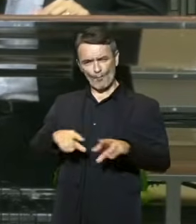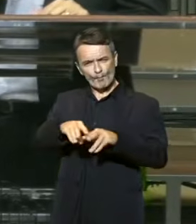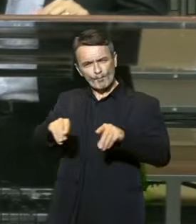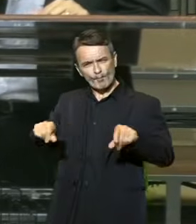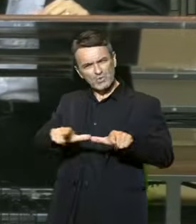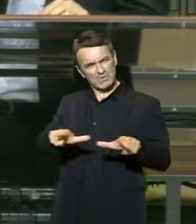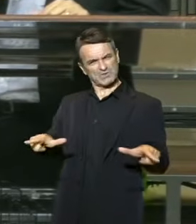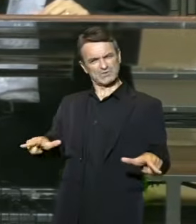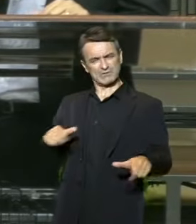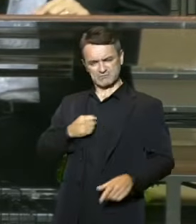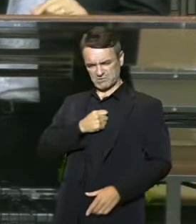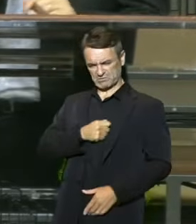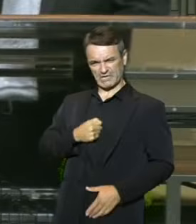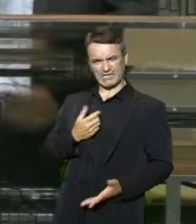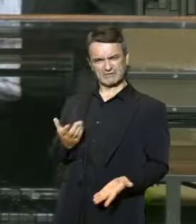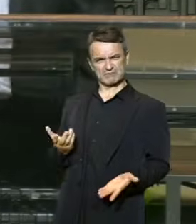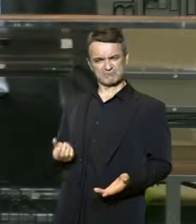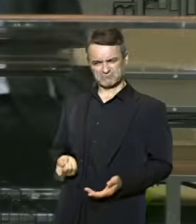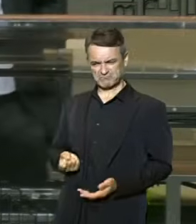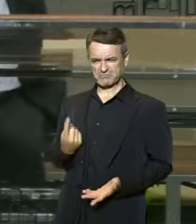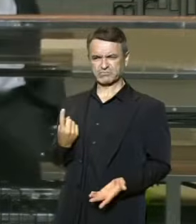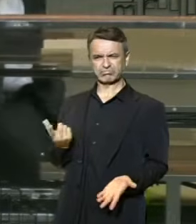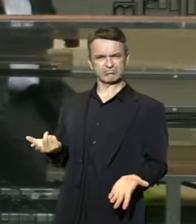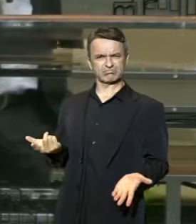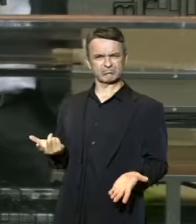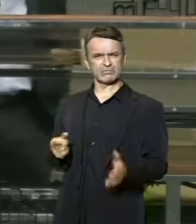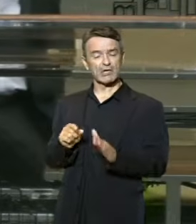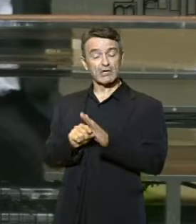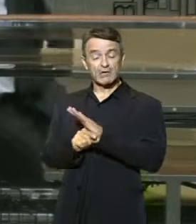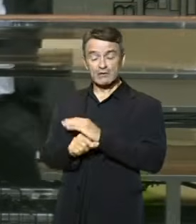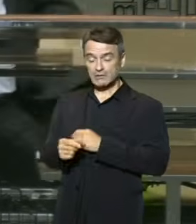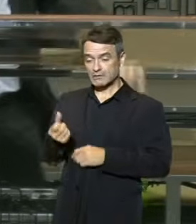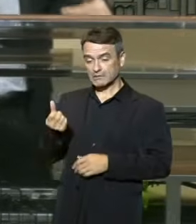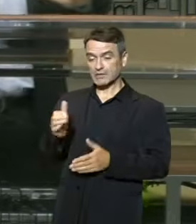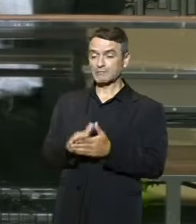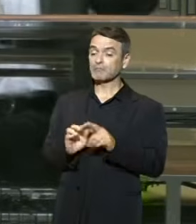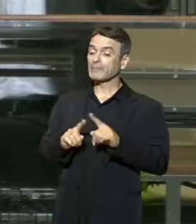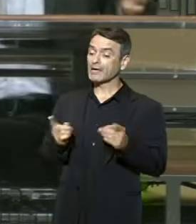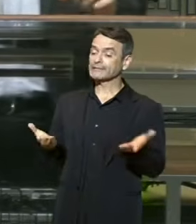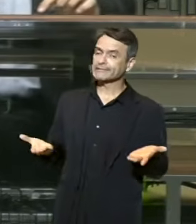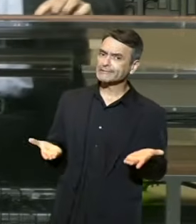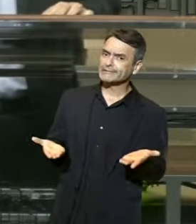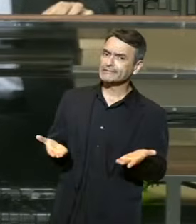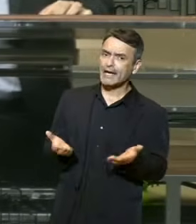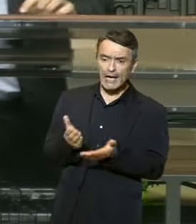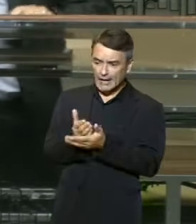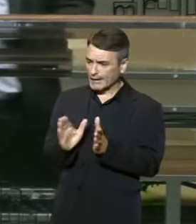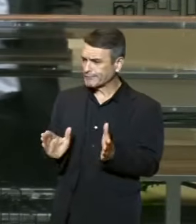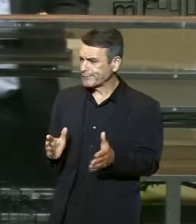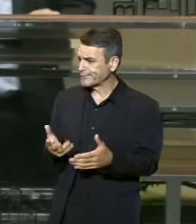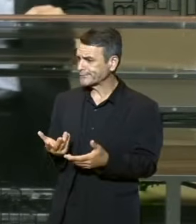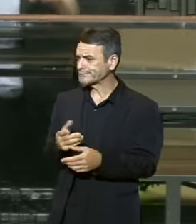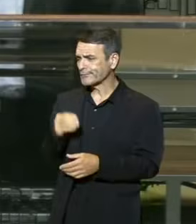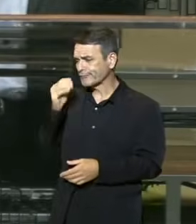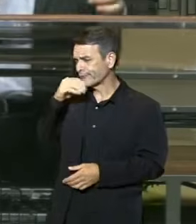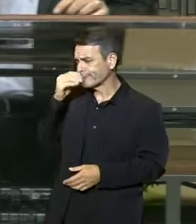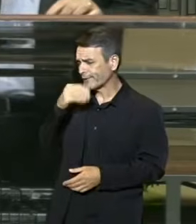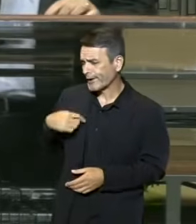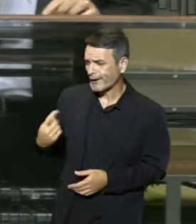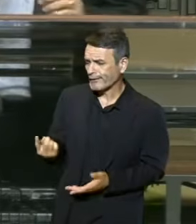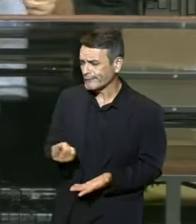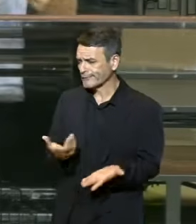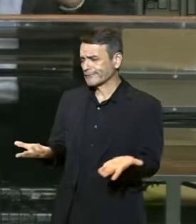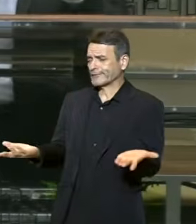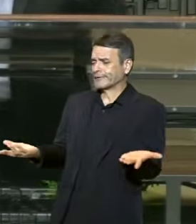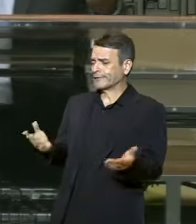né? Vamos lá, versículo 6. Mas agora acabaram-se as nossas forças. Não há mais nada